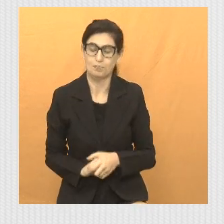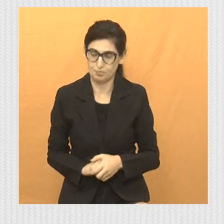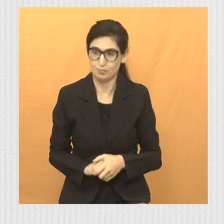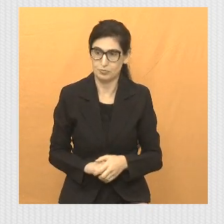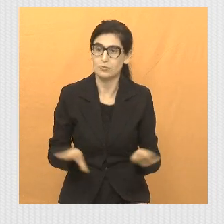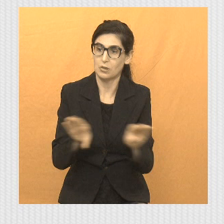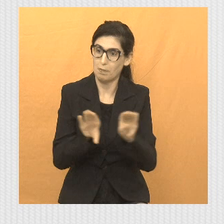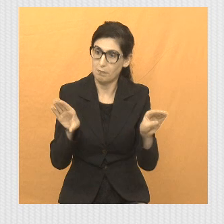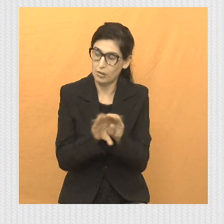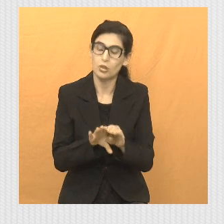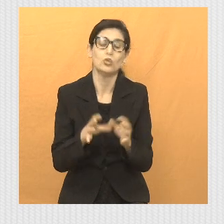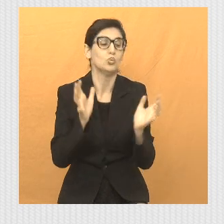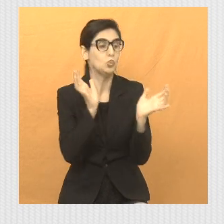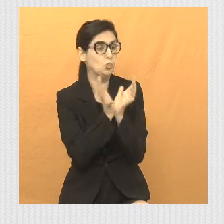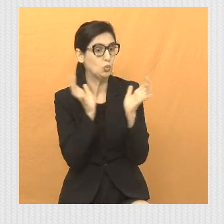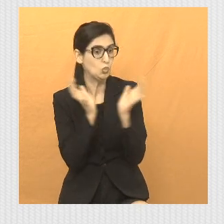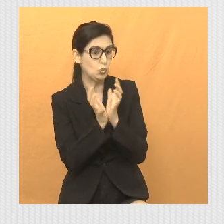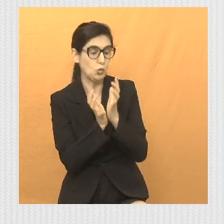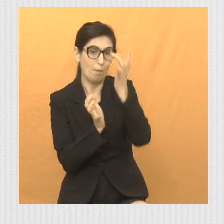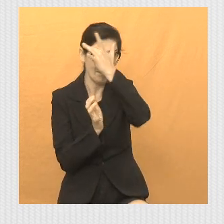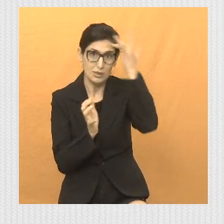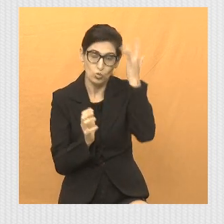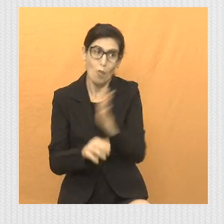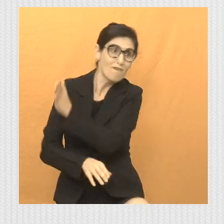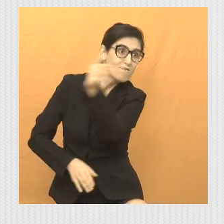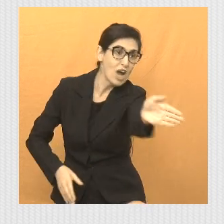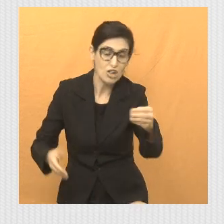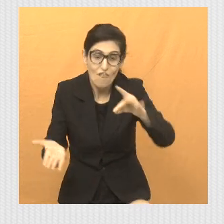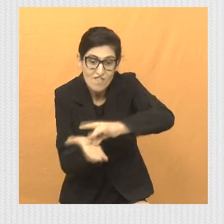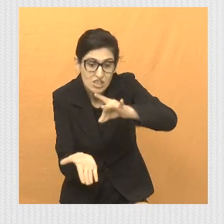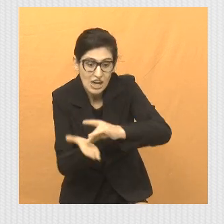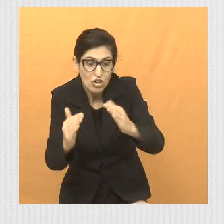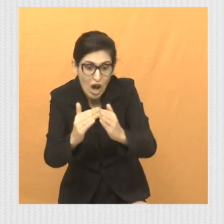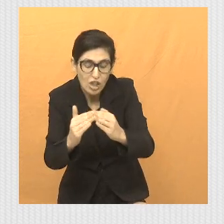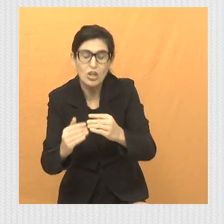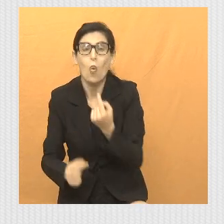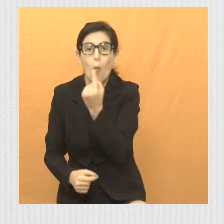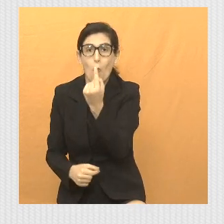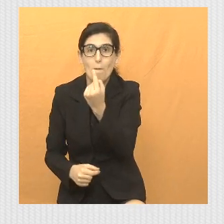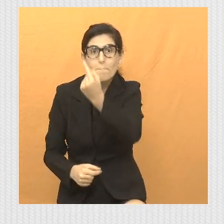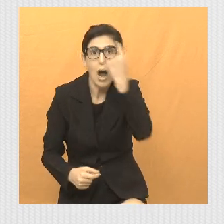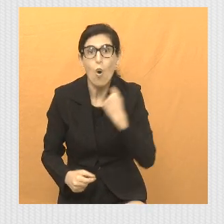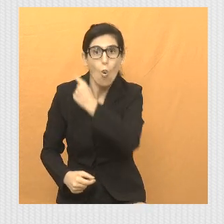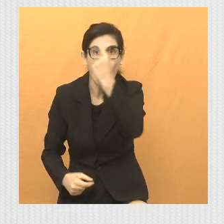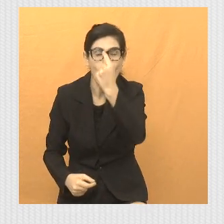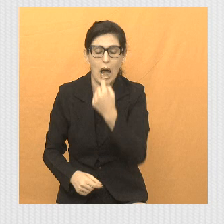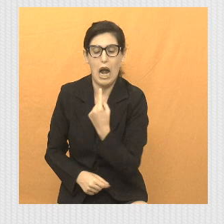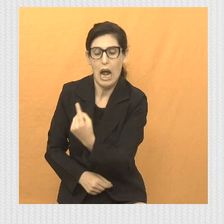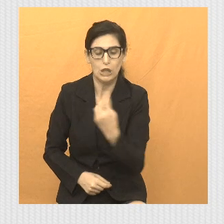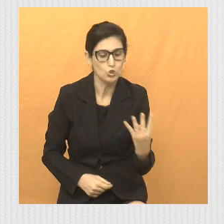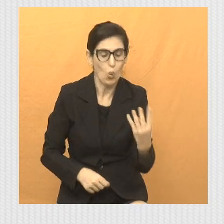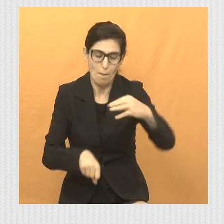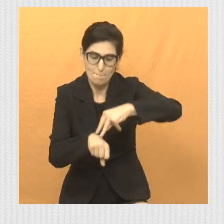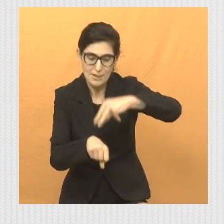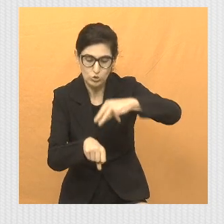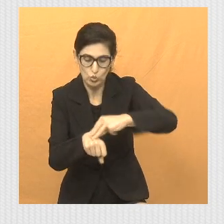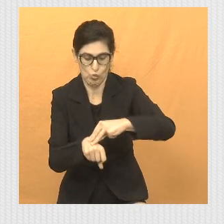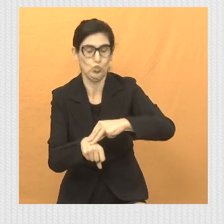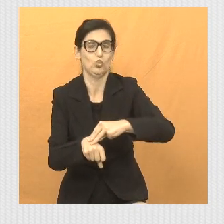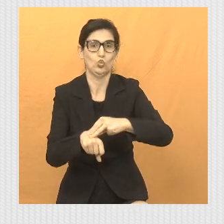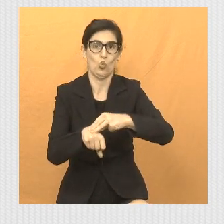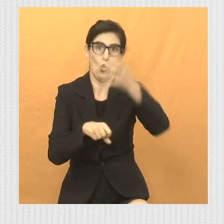retorno da equipe para a base, 1h14. A maior parte dos atendimentos